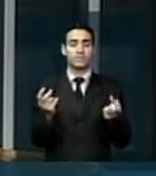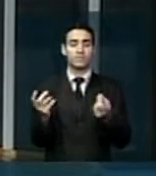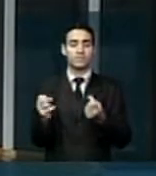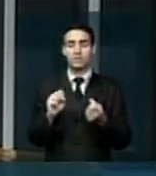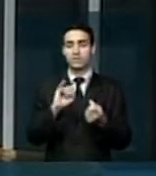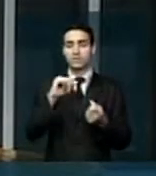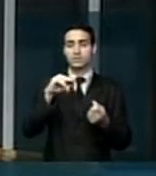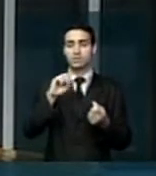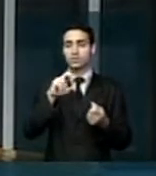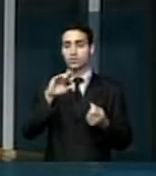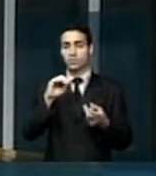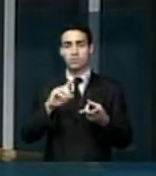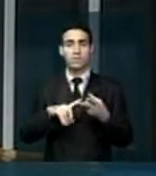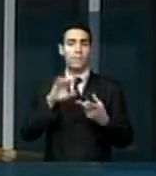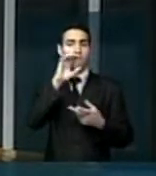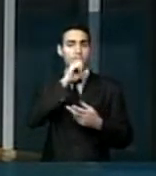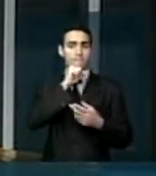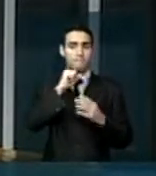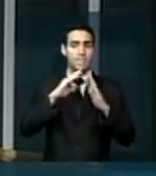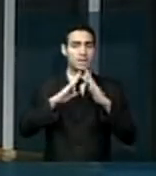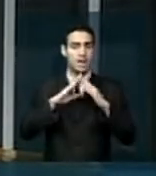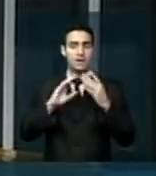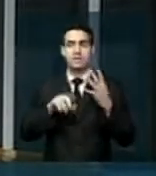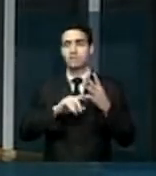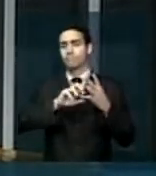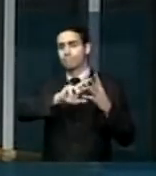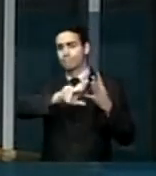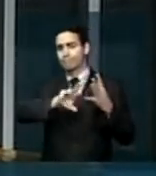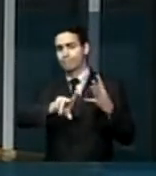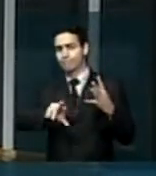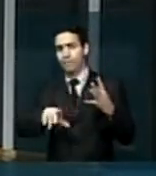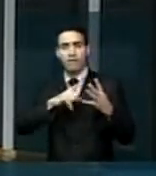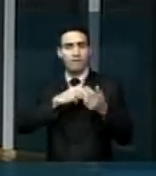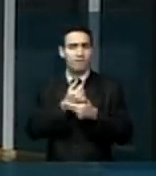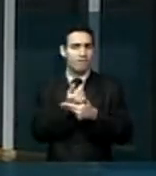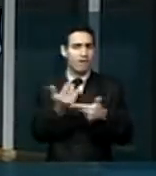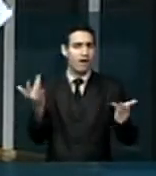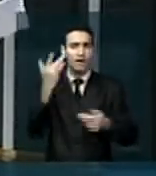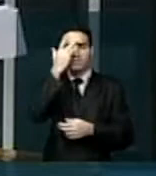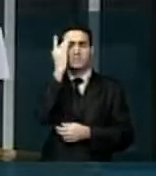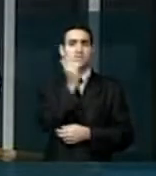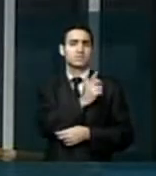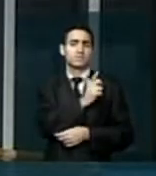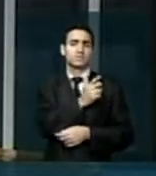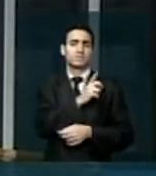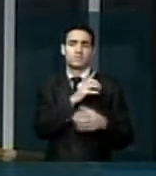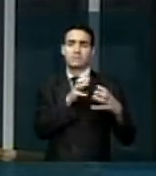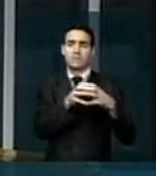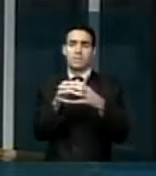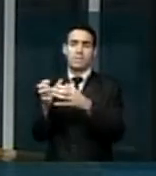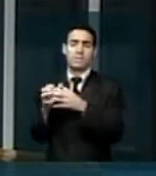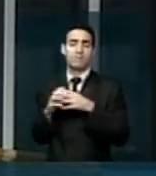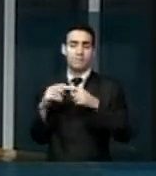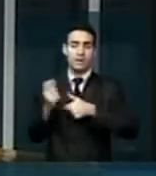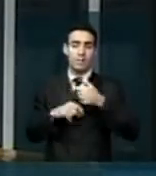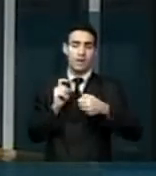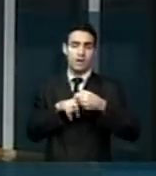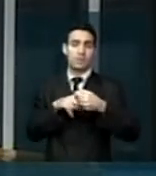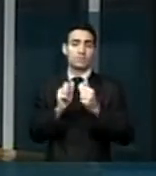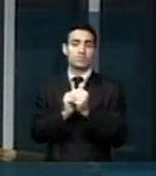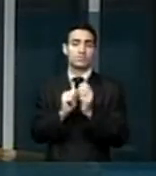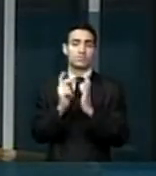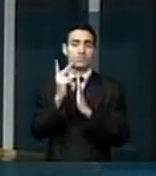insumo, padarias. A cadeia que se formou para esse